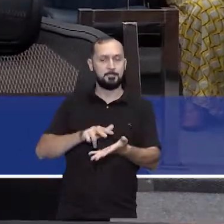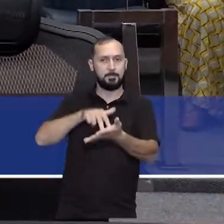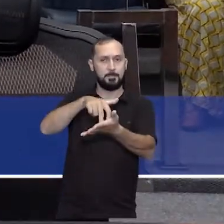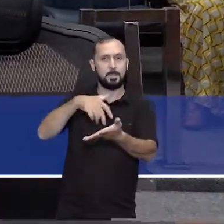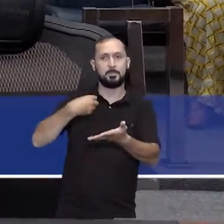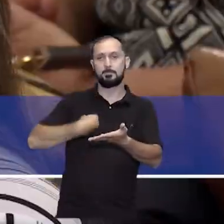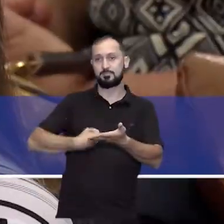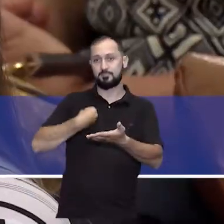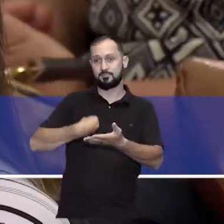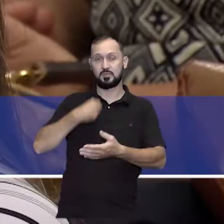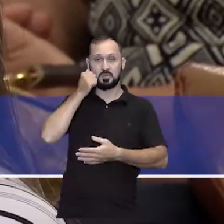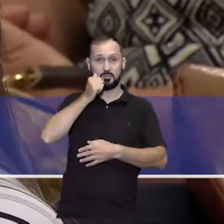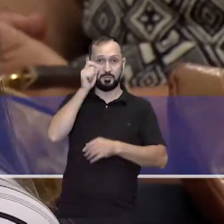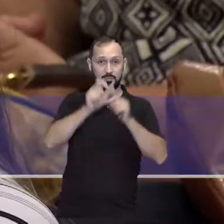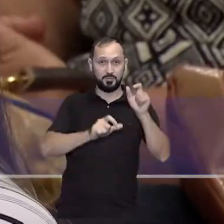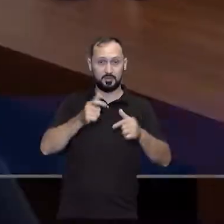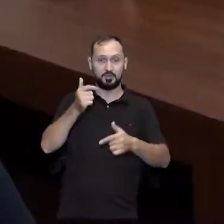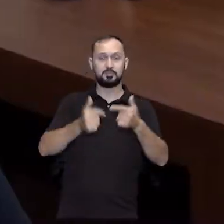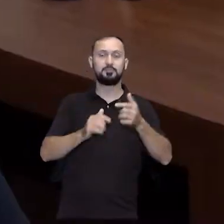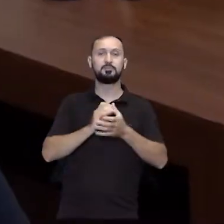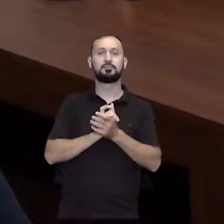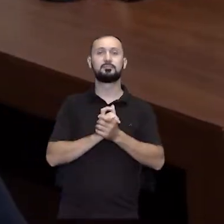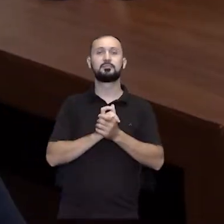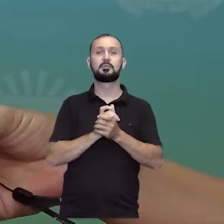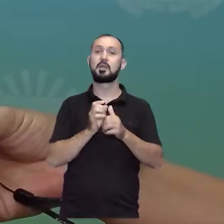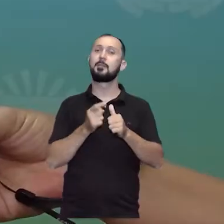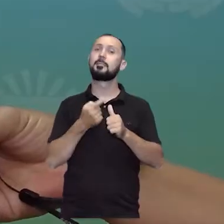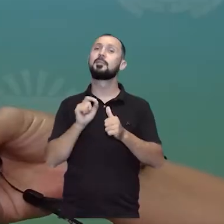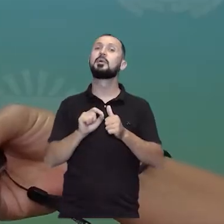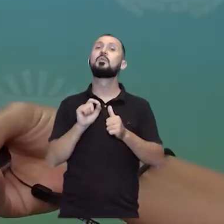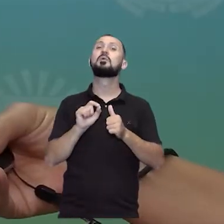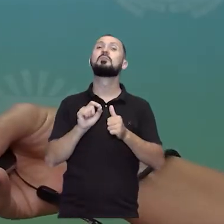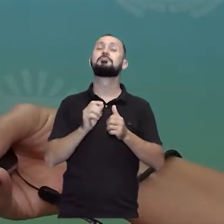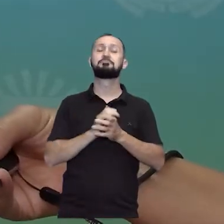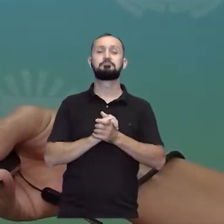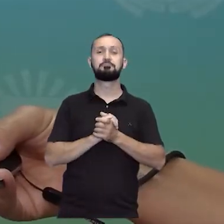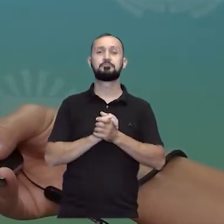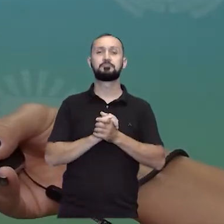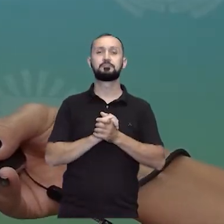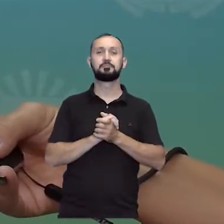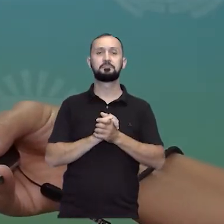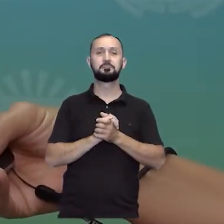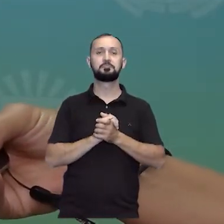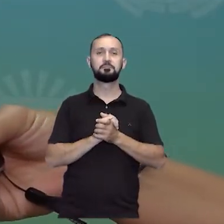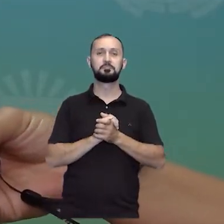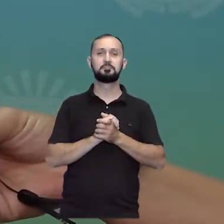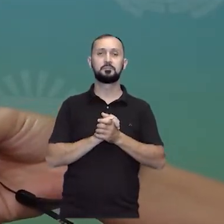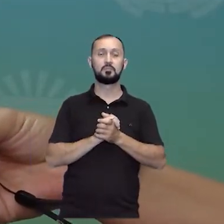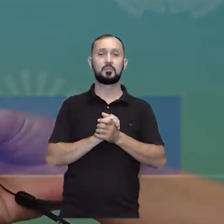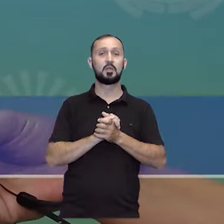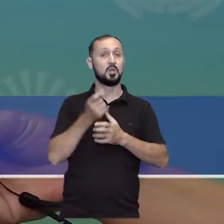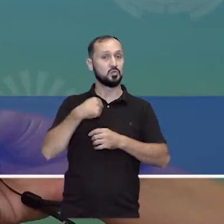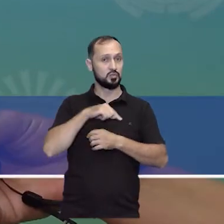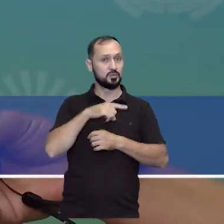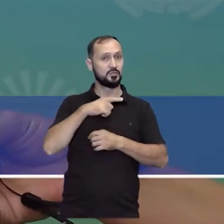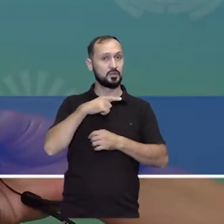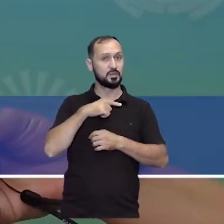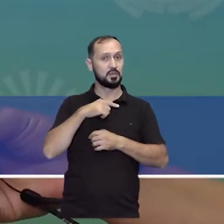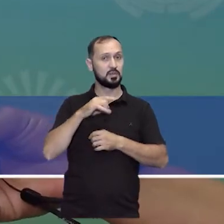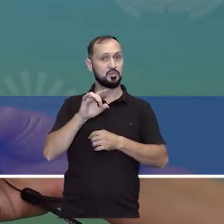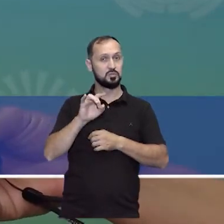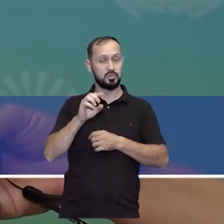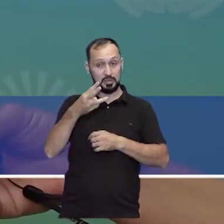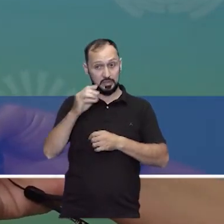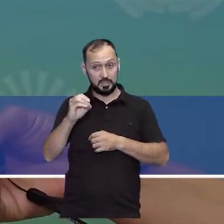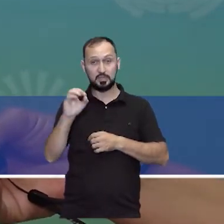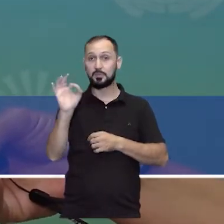o fomento à participação feminina na política. A primeira delas é no sentido de que não só nós teremos